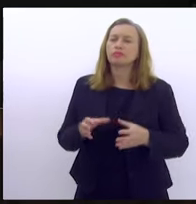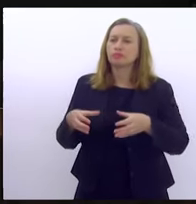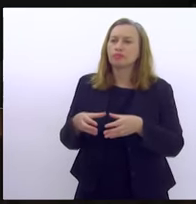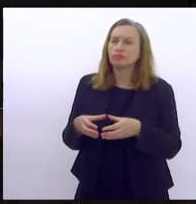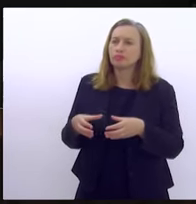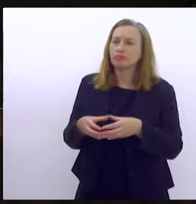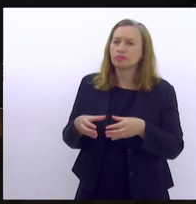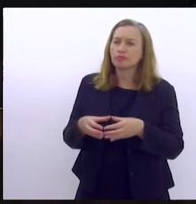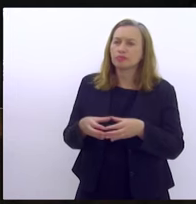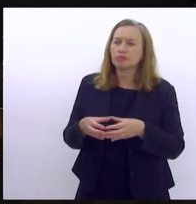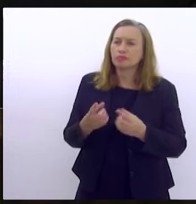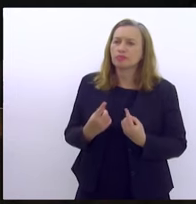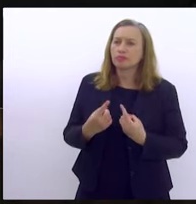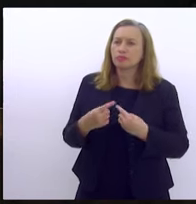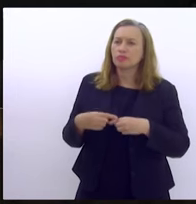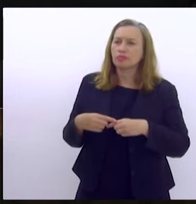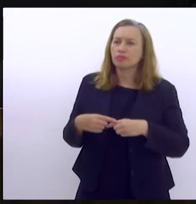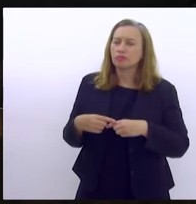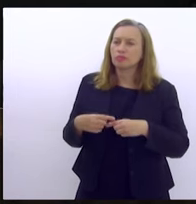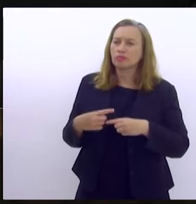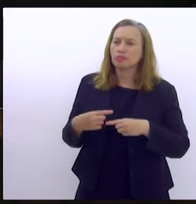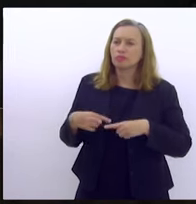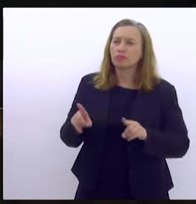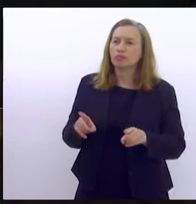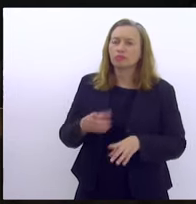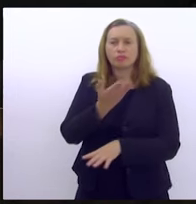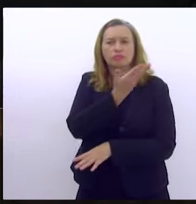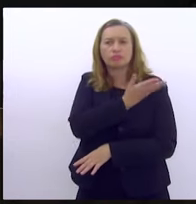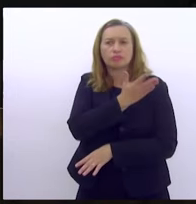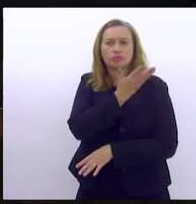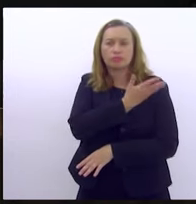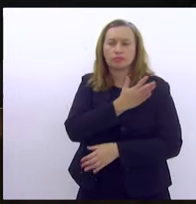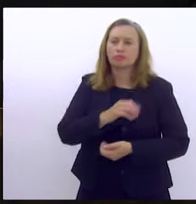comissão de combate à discriminação,